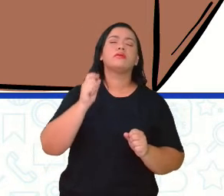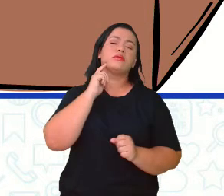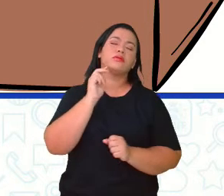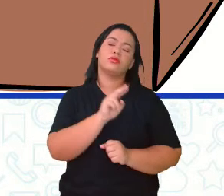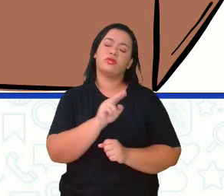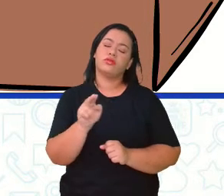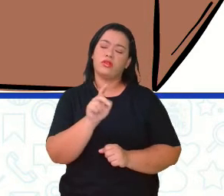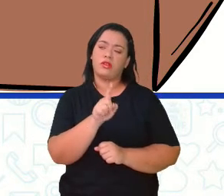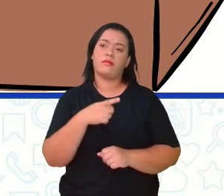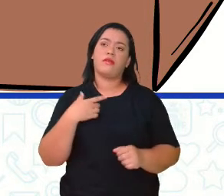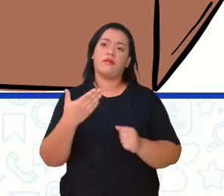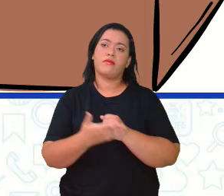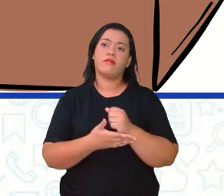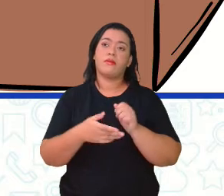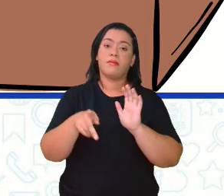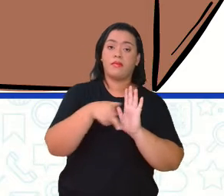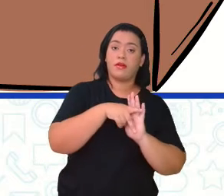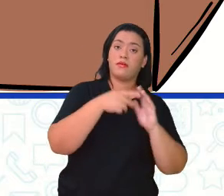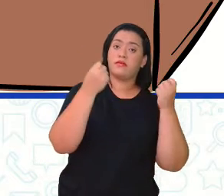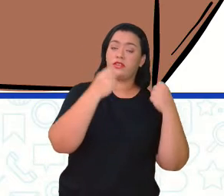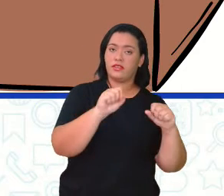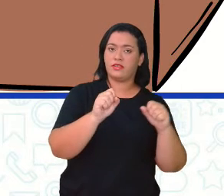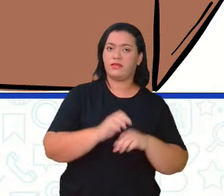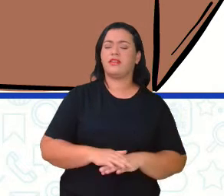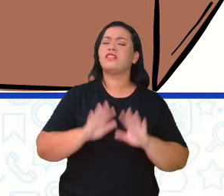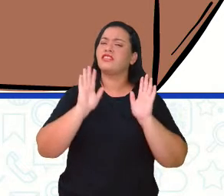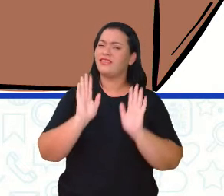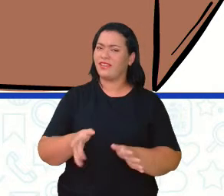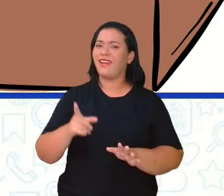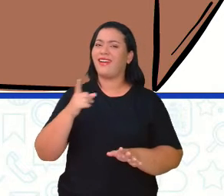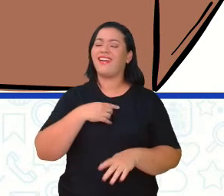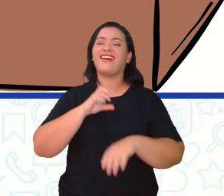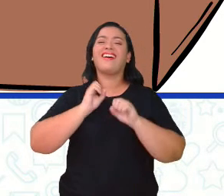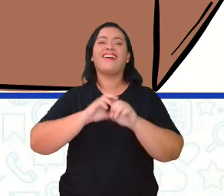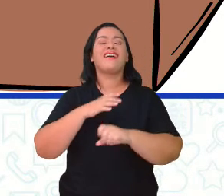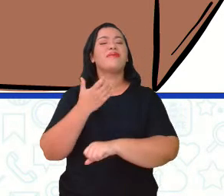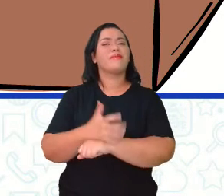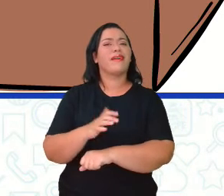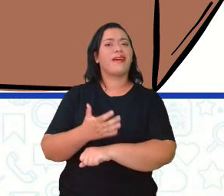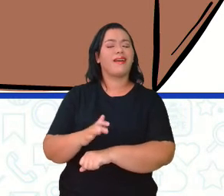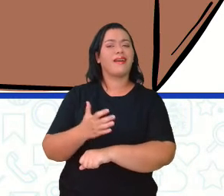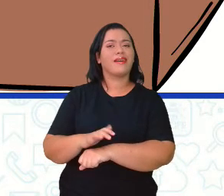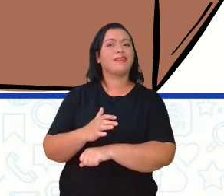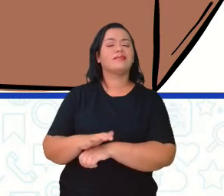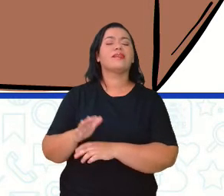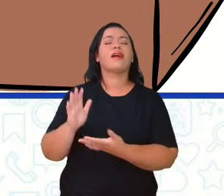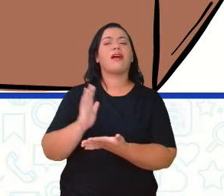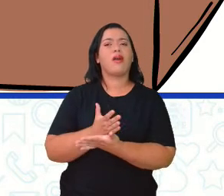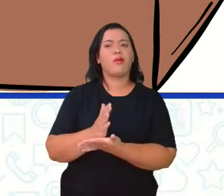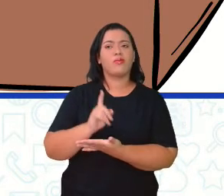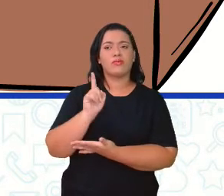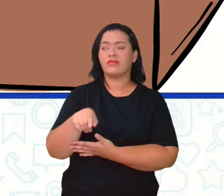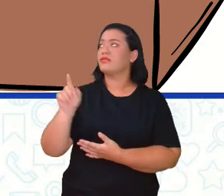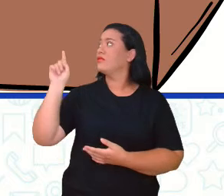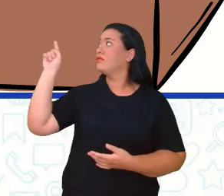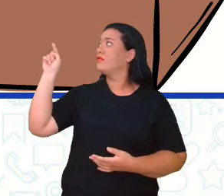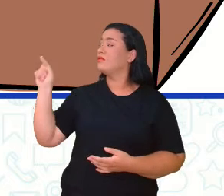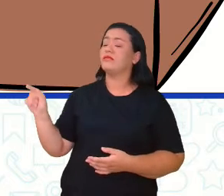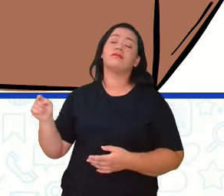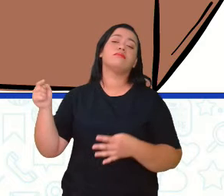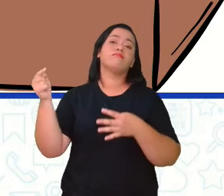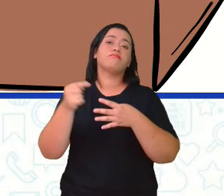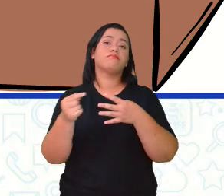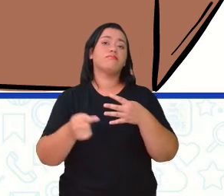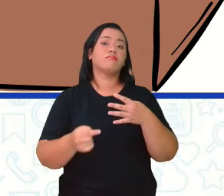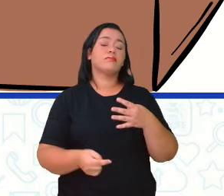fundamentos ginásticos. A gente fez, inclusive, aqui uma aula prática sobre alguns desses